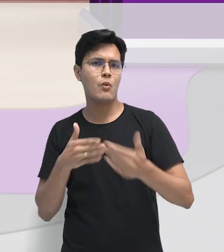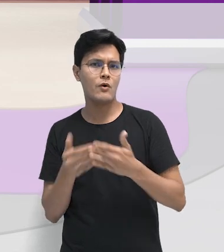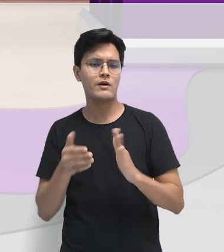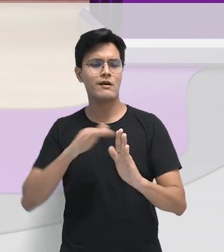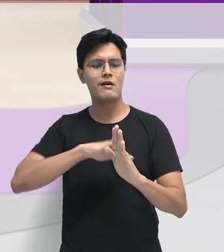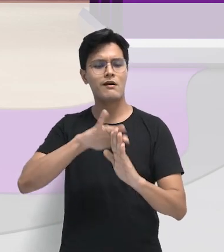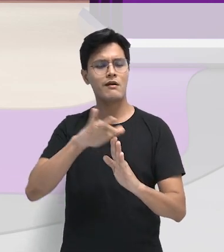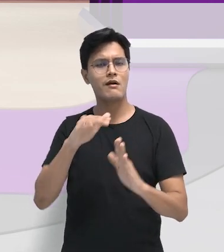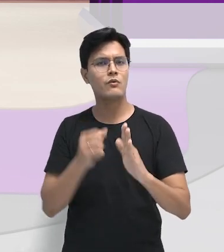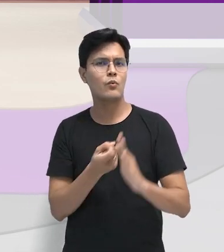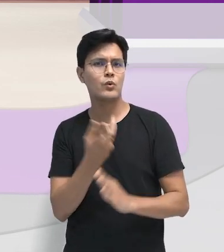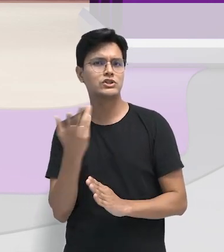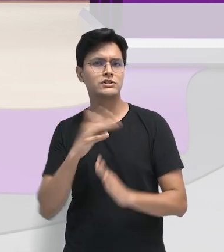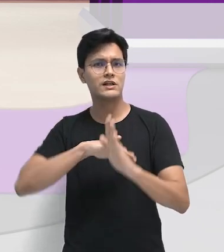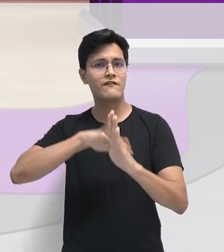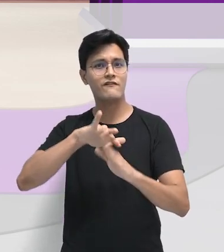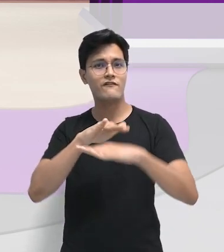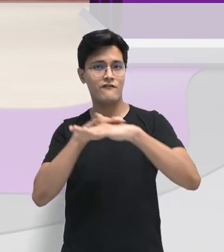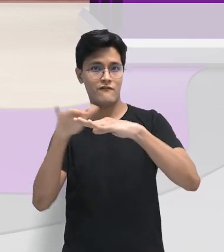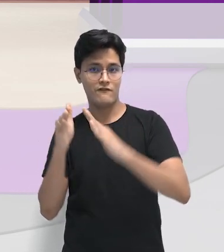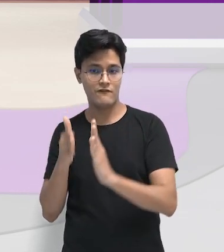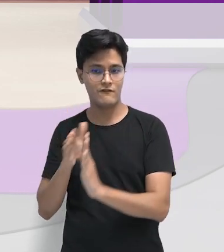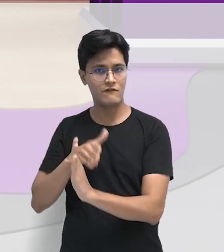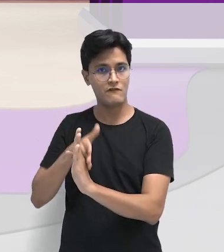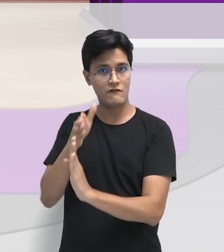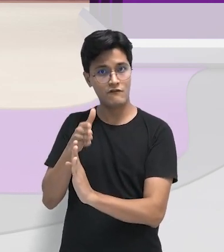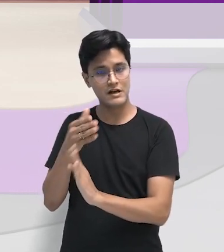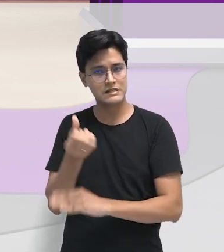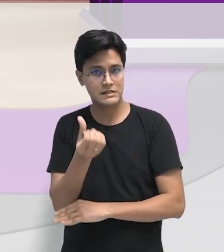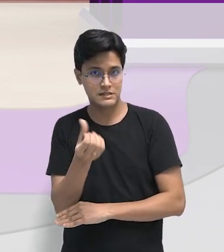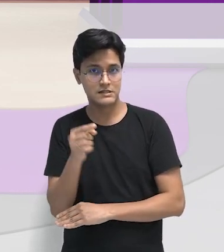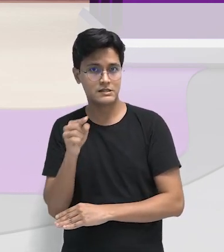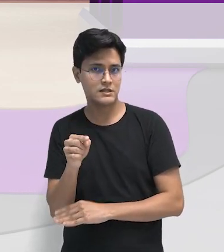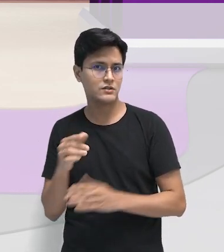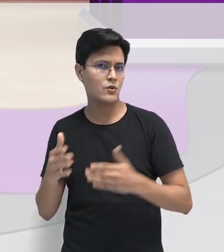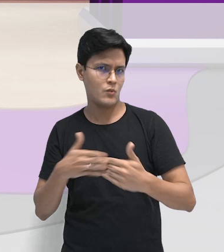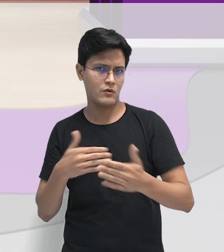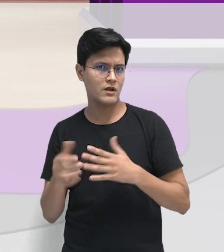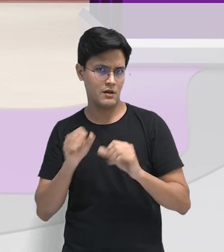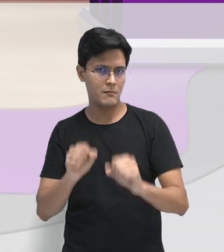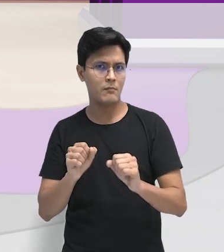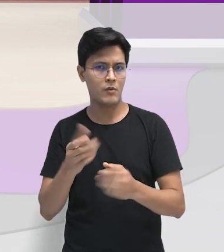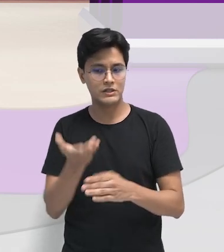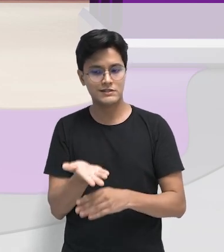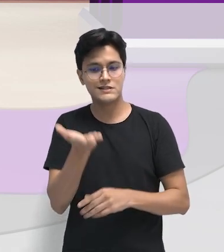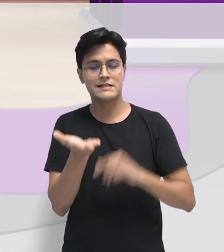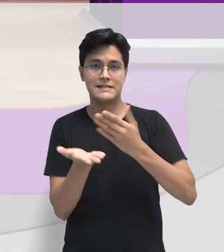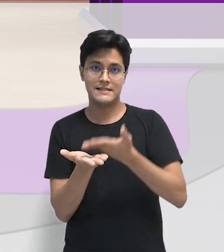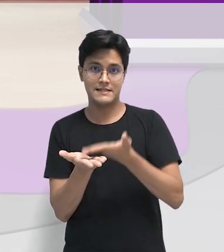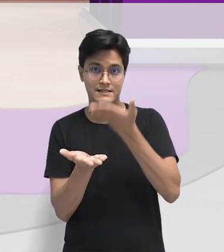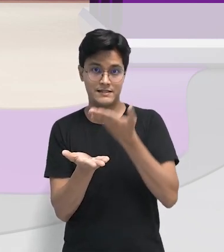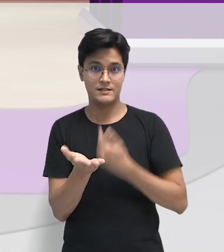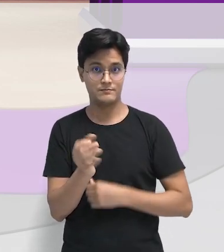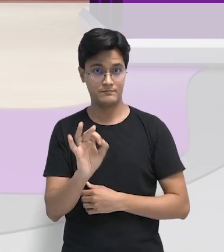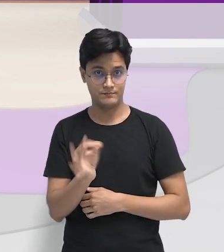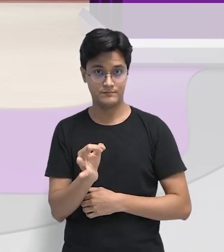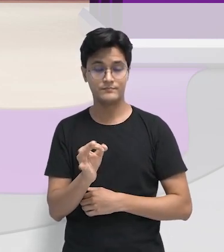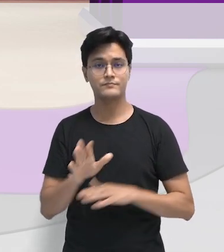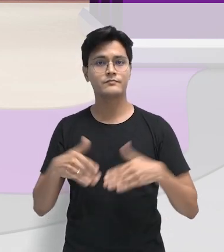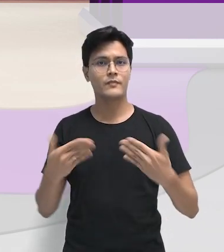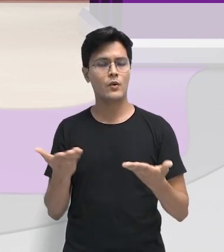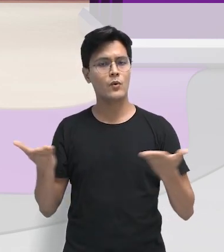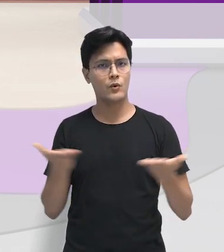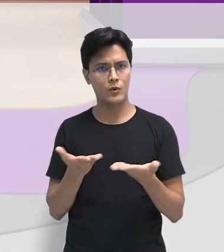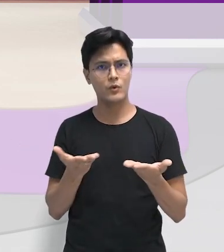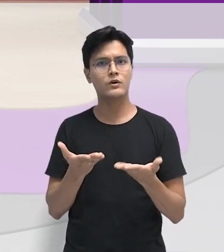6 faces podem estar para cima, não pode? Então, é a mesma chance. Então, nós iremos calcular quais